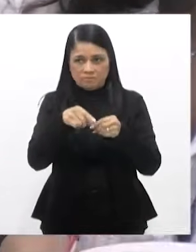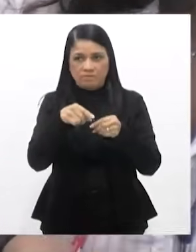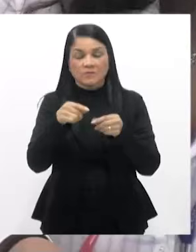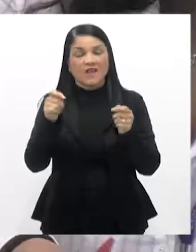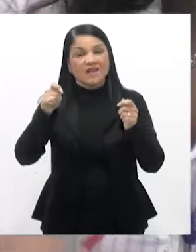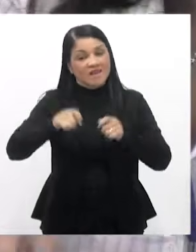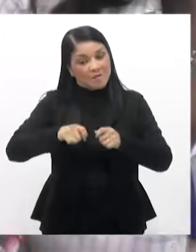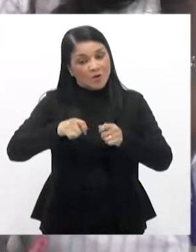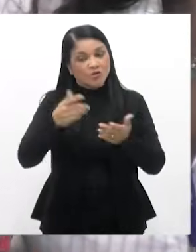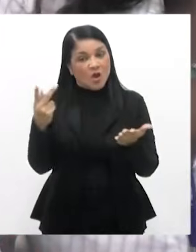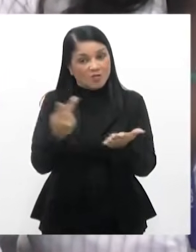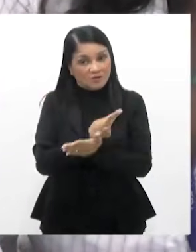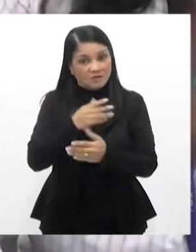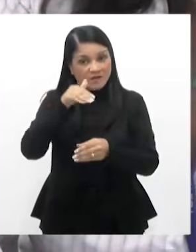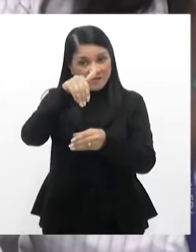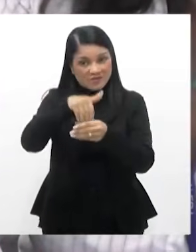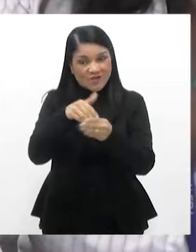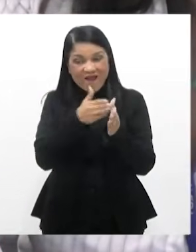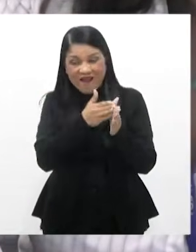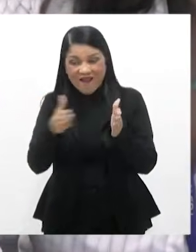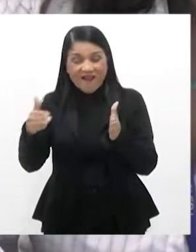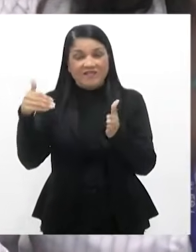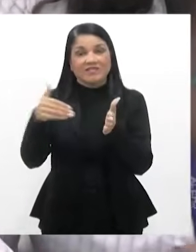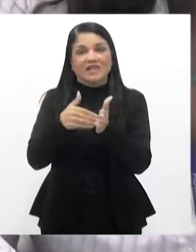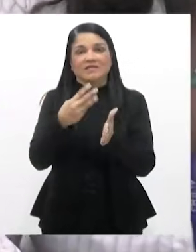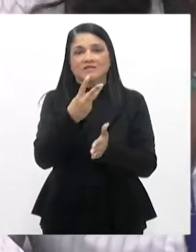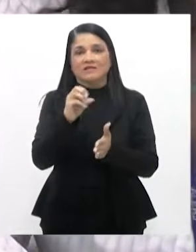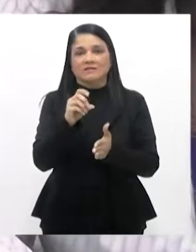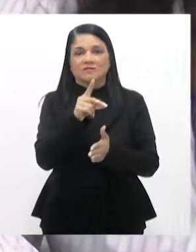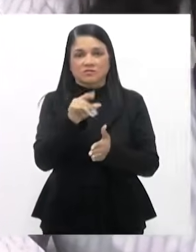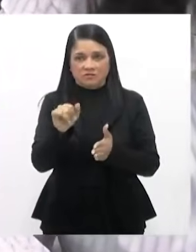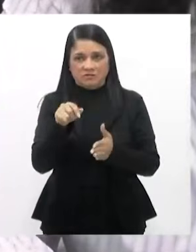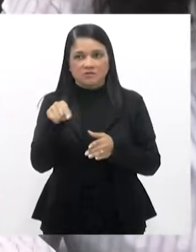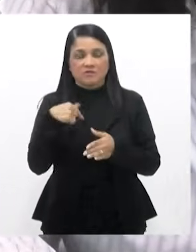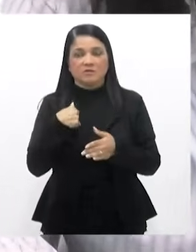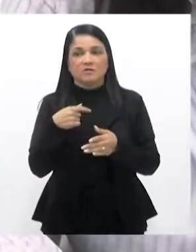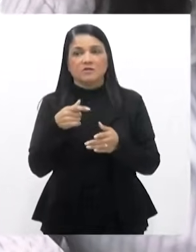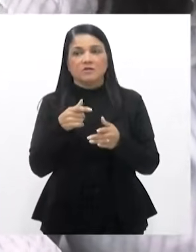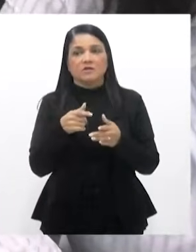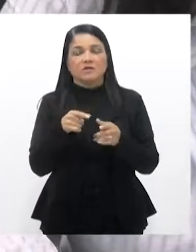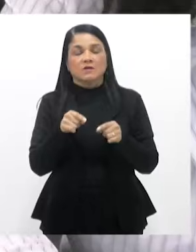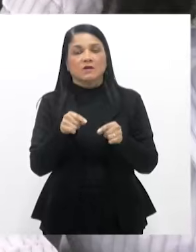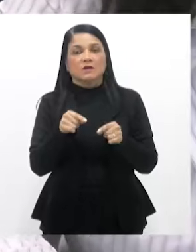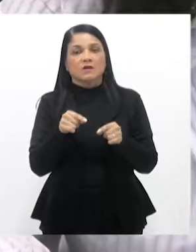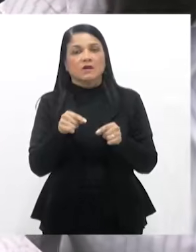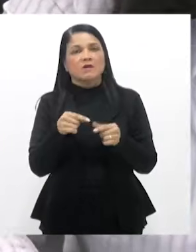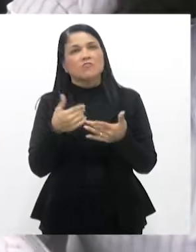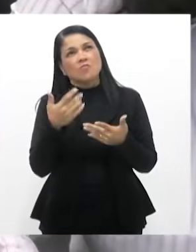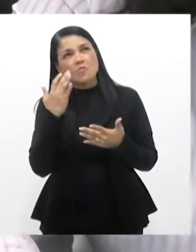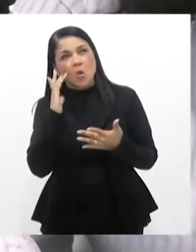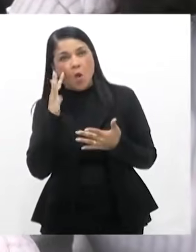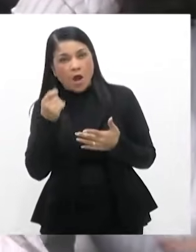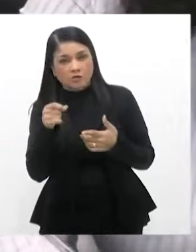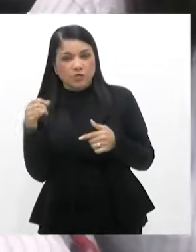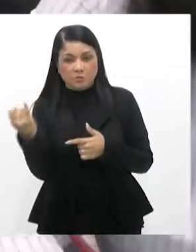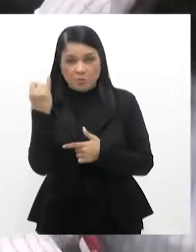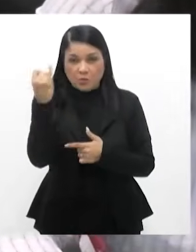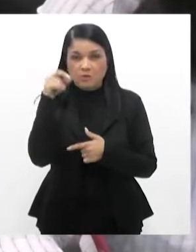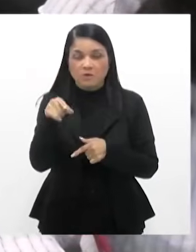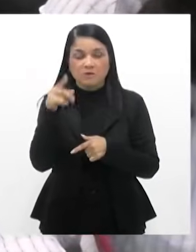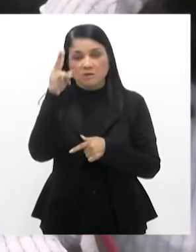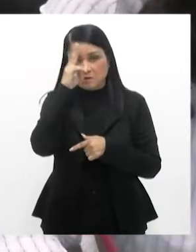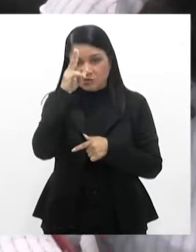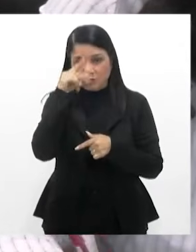acontecer até 30 dias. Eu acho que dado né, a importância histórica